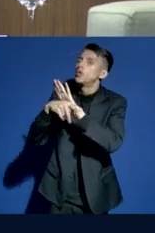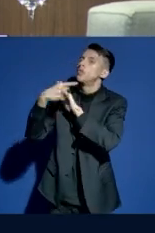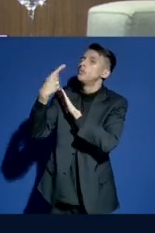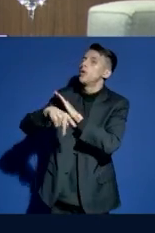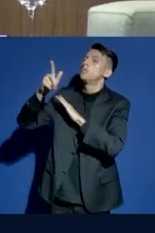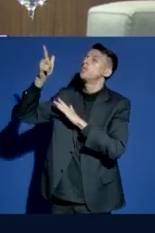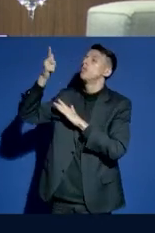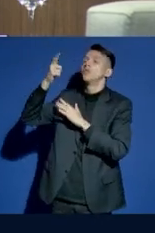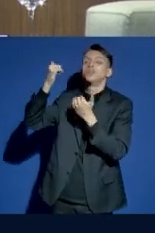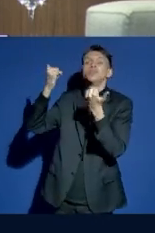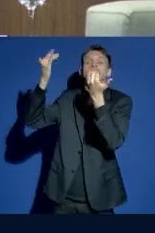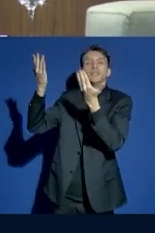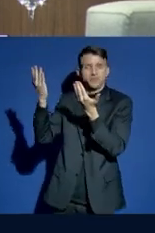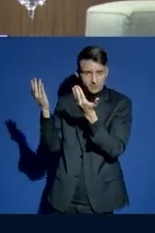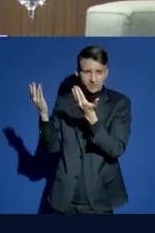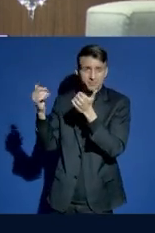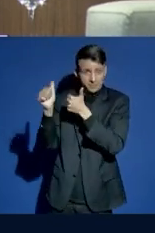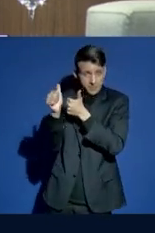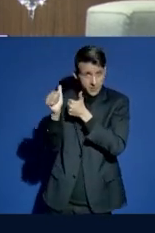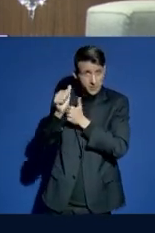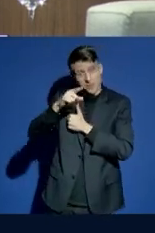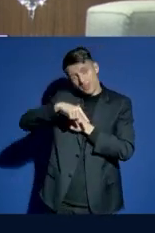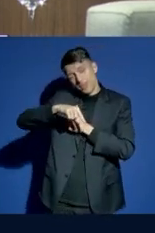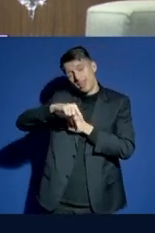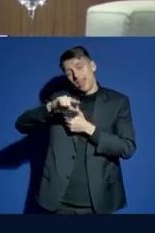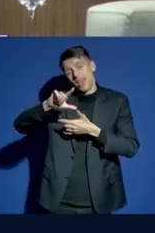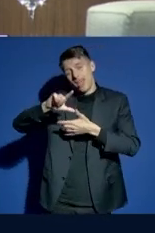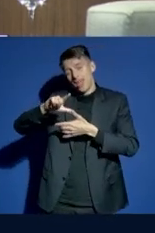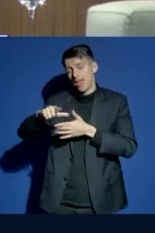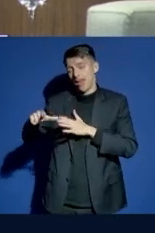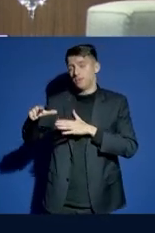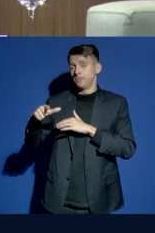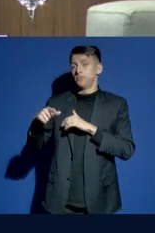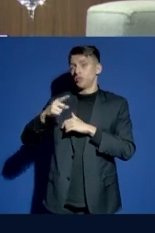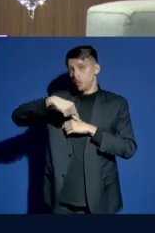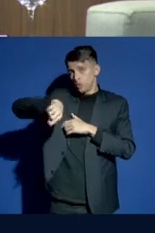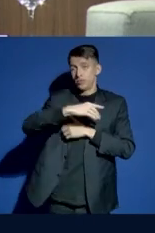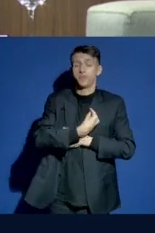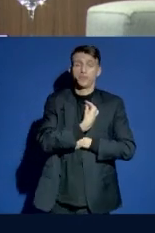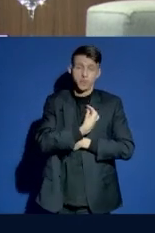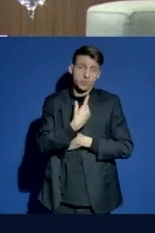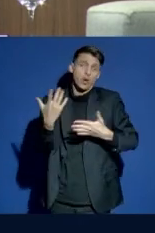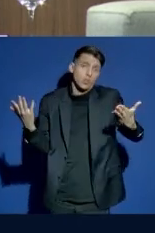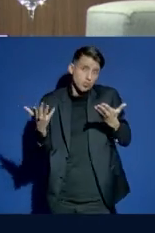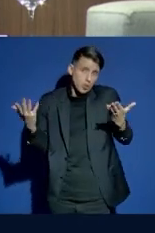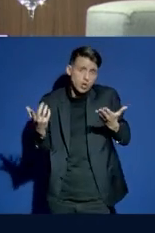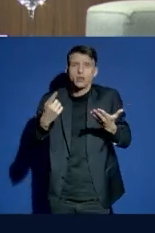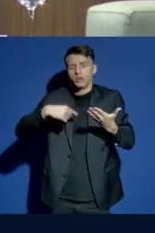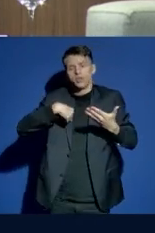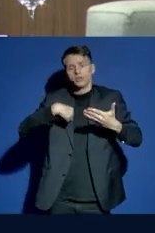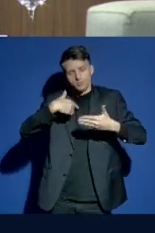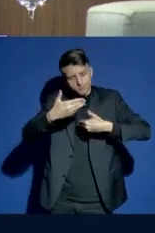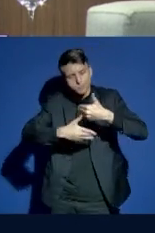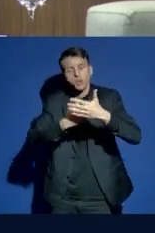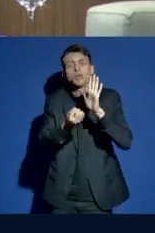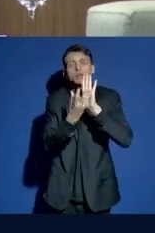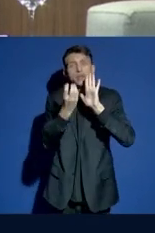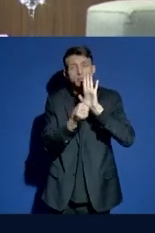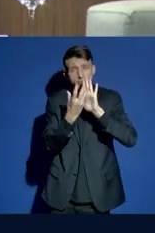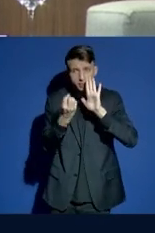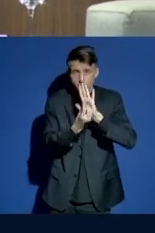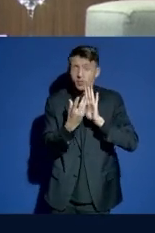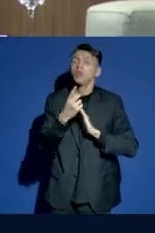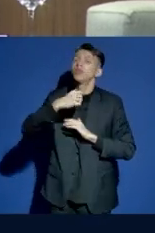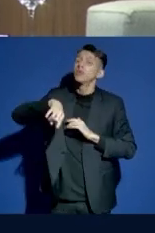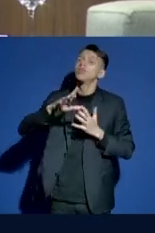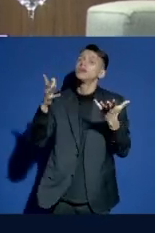do Sul nós sabemos que momentos de abundância hídrica como nós vivemos agora nós tivemos a oportunidade por exemplo de